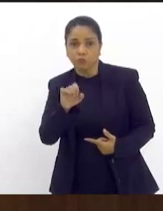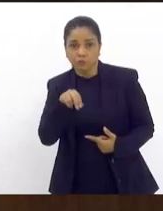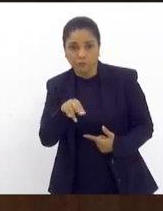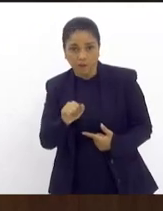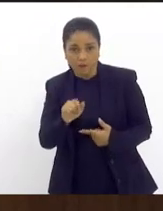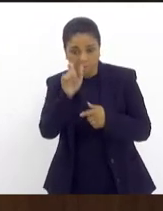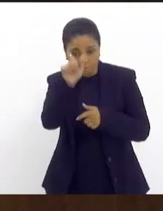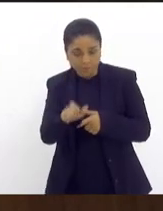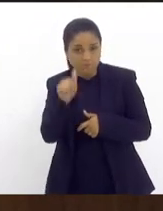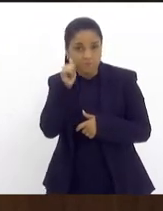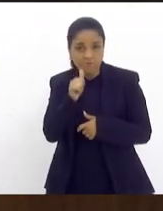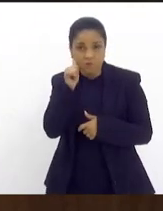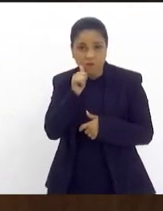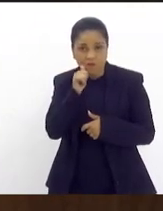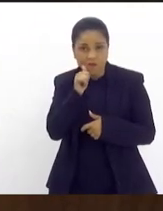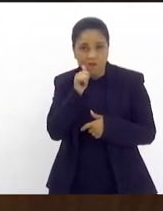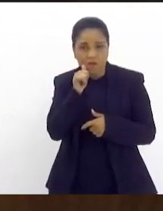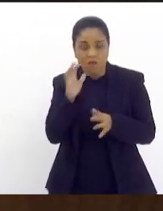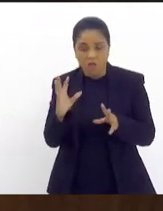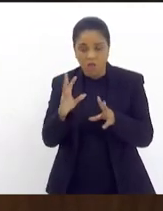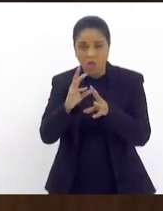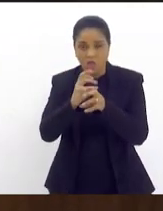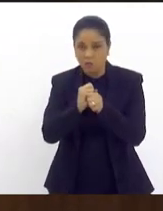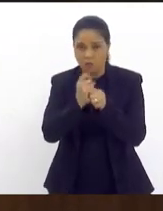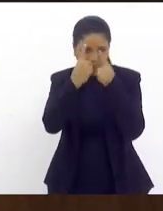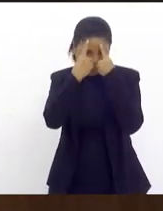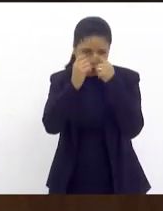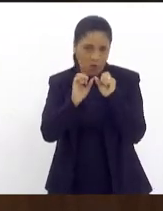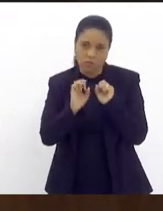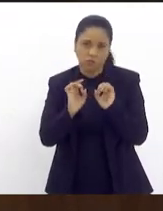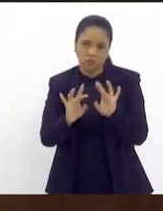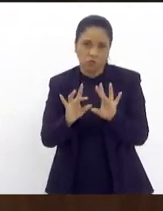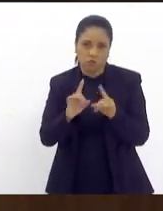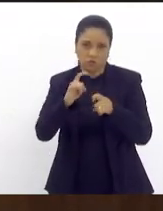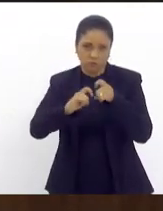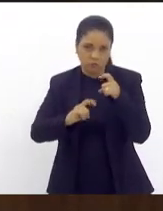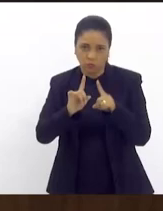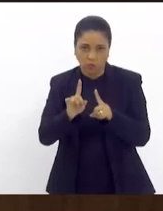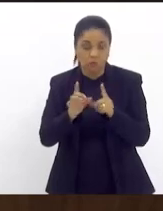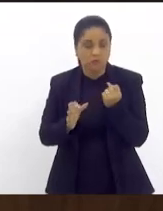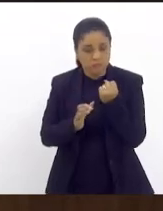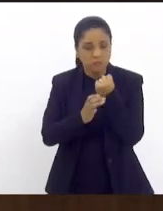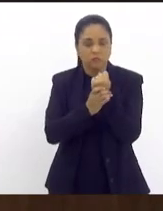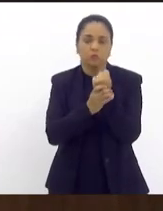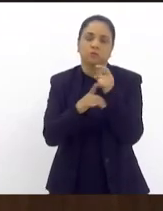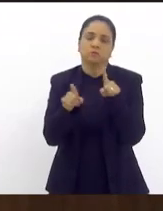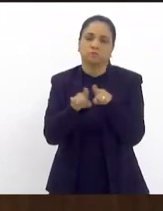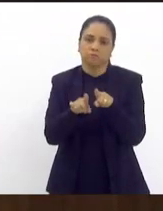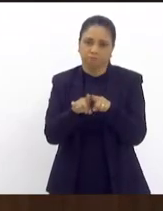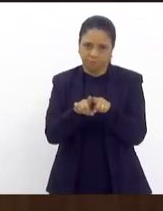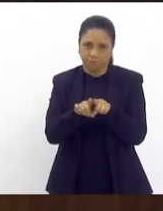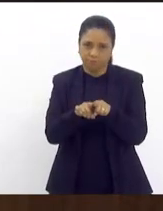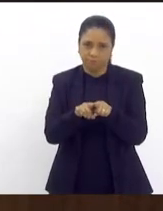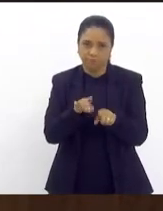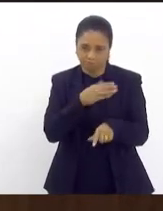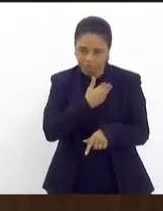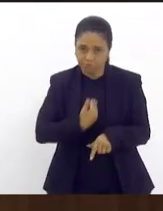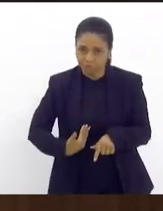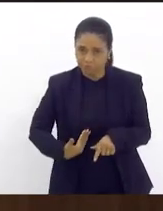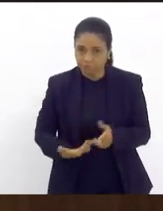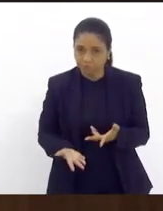resume a questão da violência sexual apenas ao aspecto da Segurança Pública assim